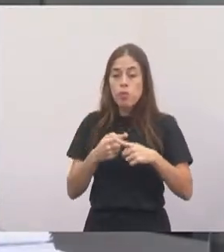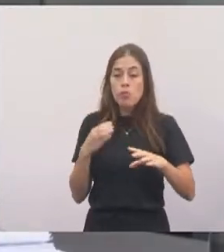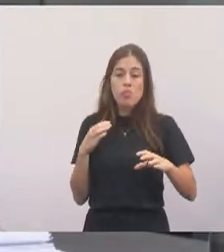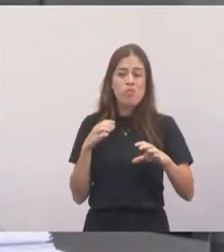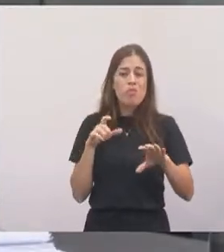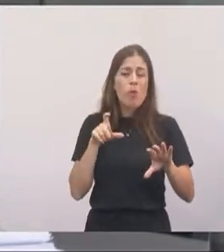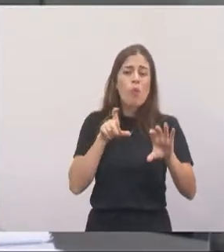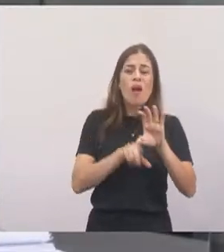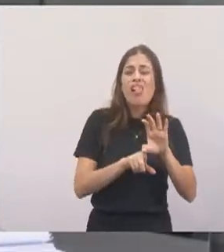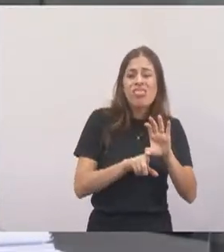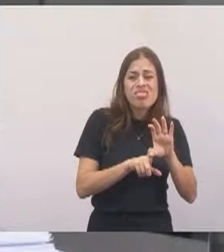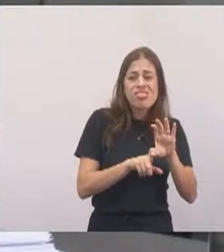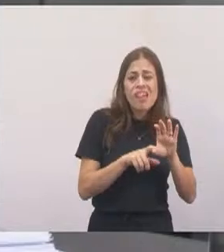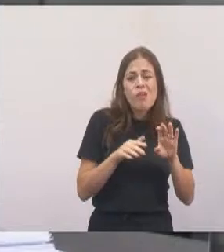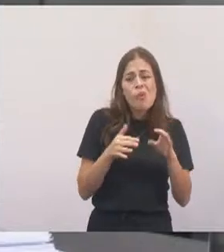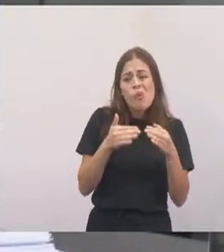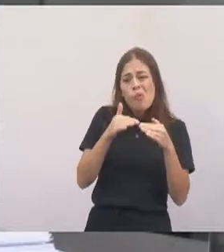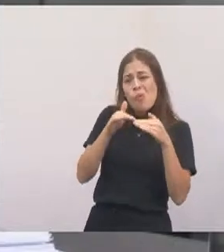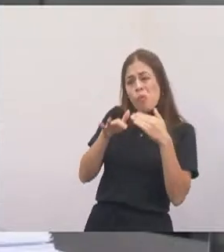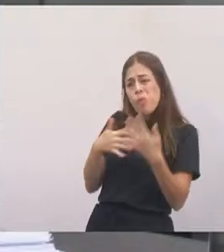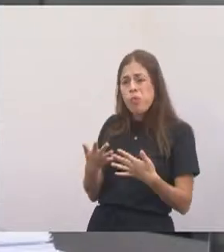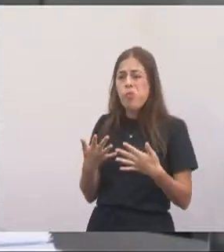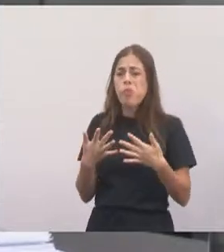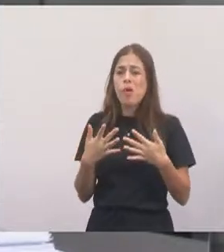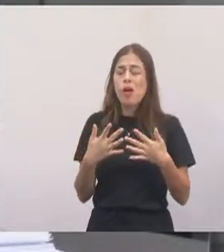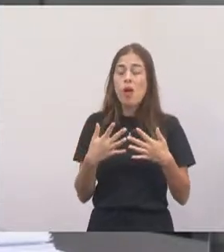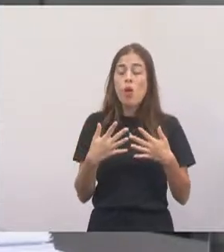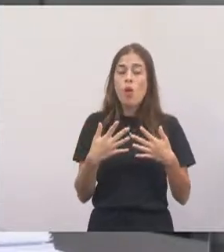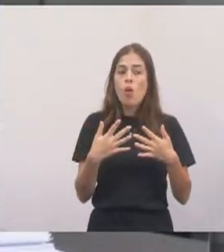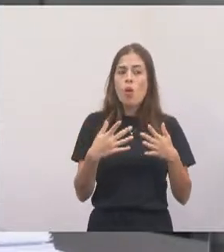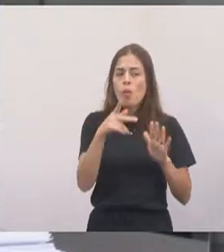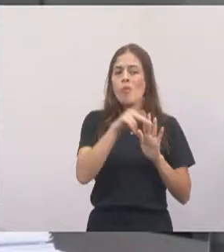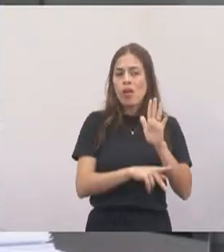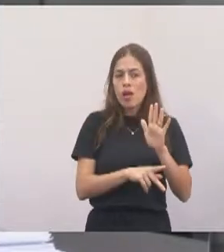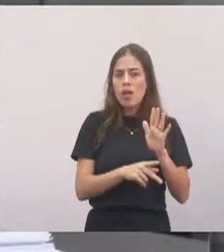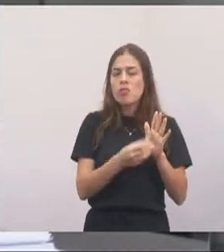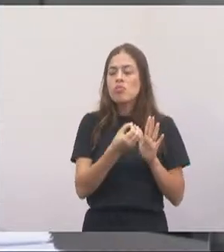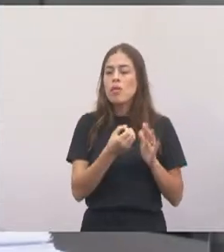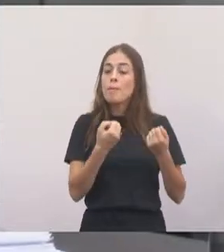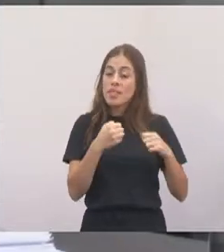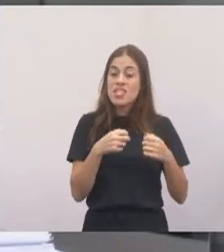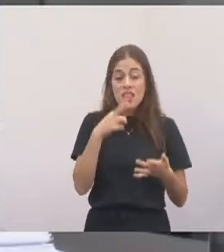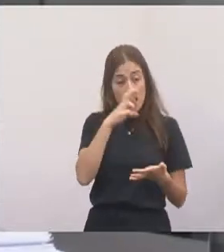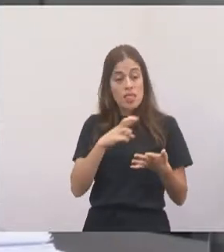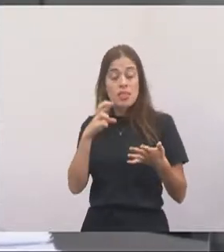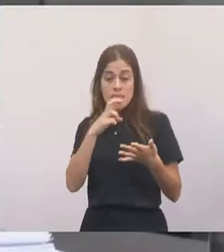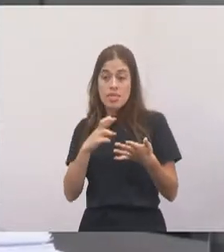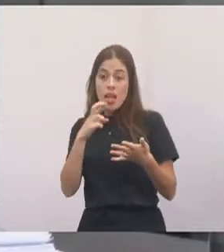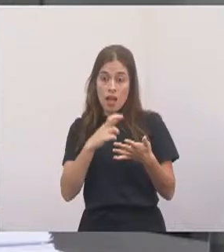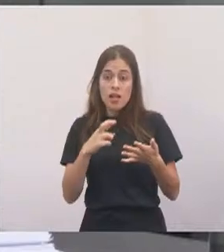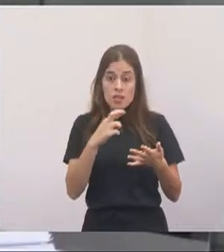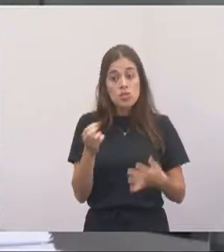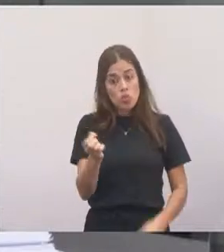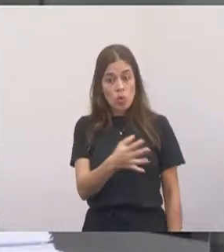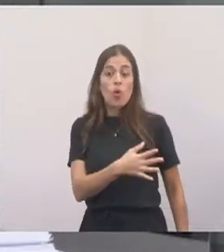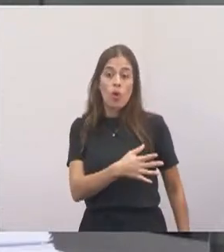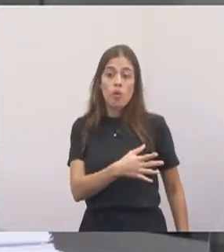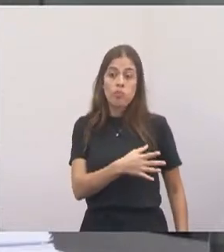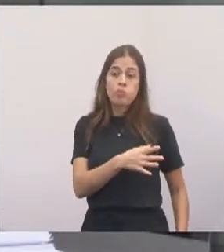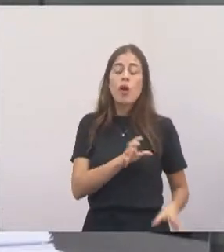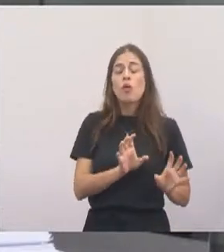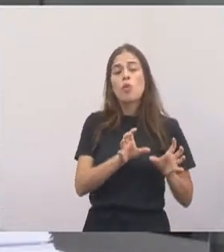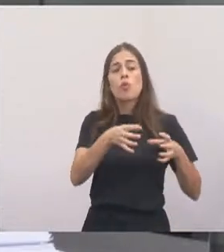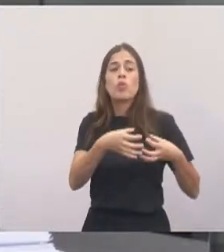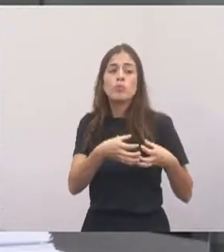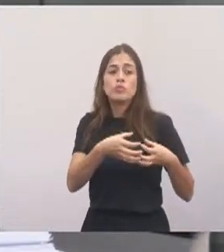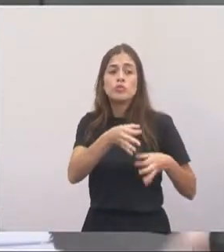que desconfigurou o projeto original, trouxe elementos que precisa de uma nova análise da Comissão de Constituição e